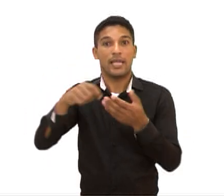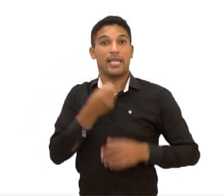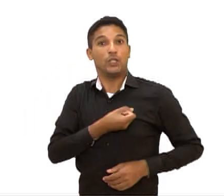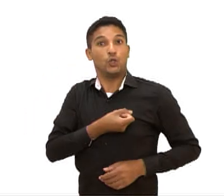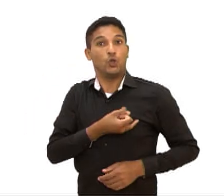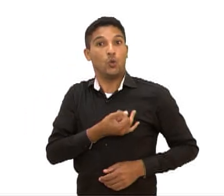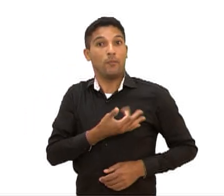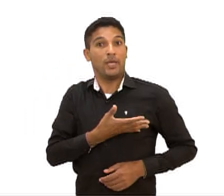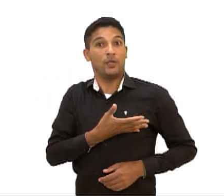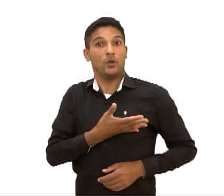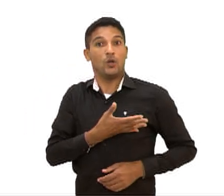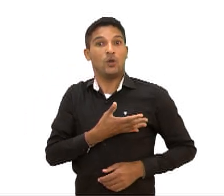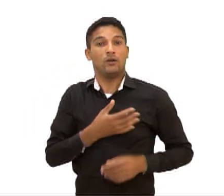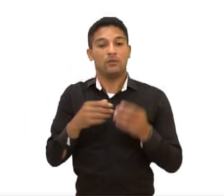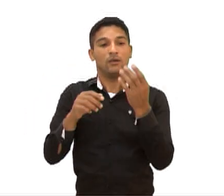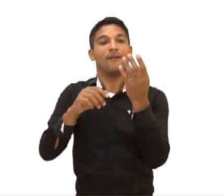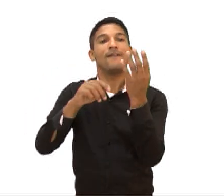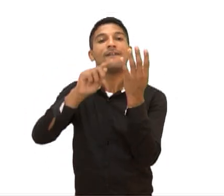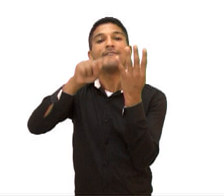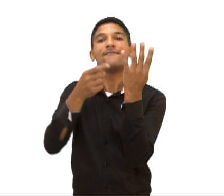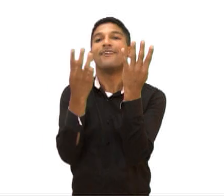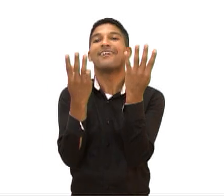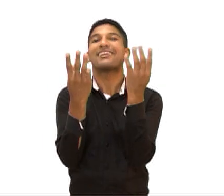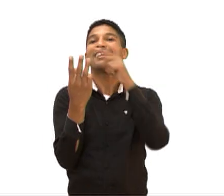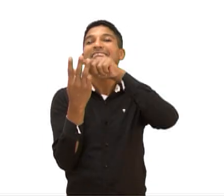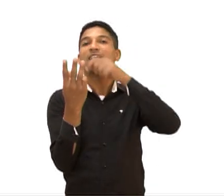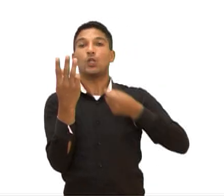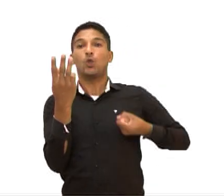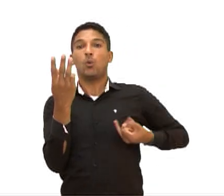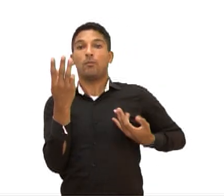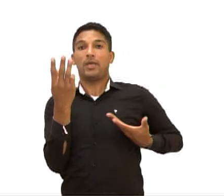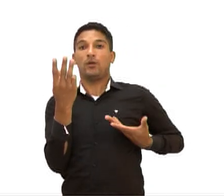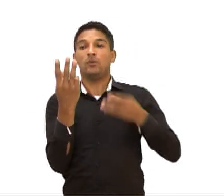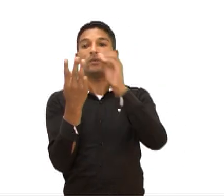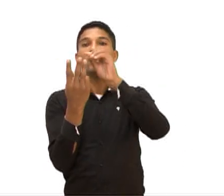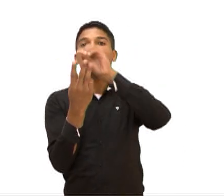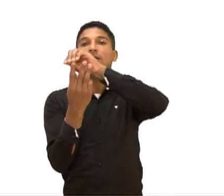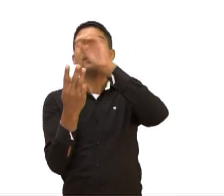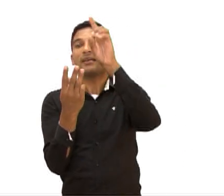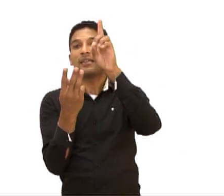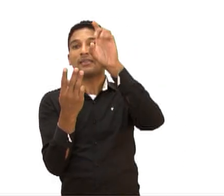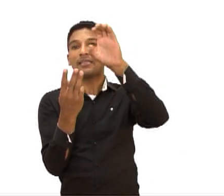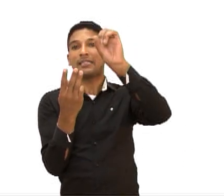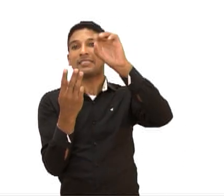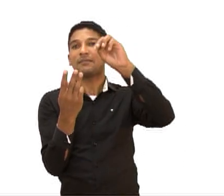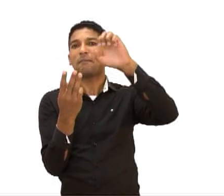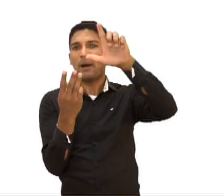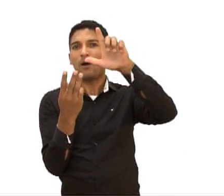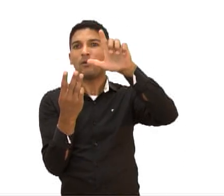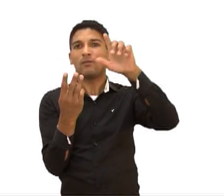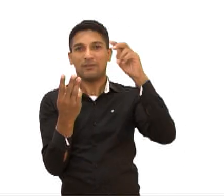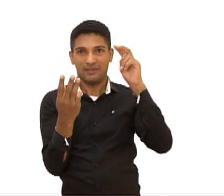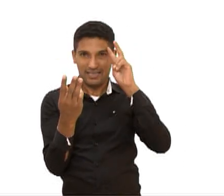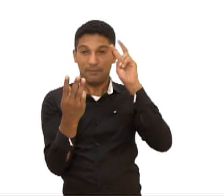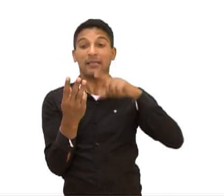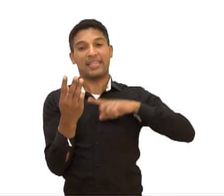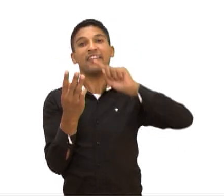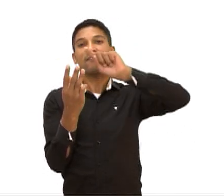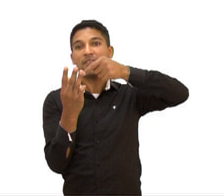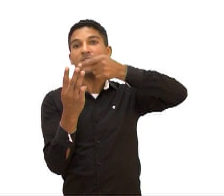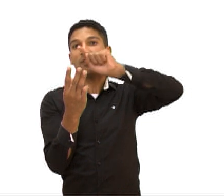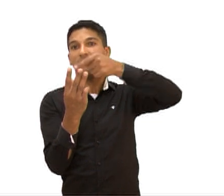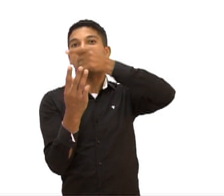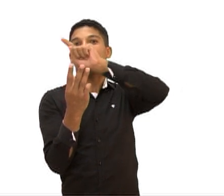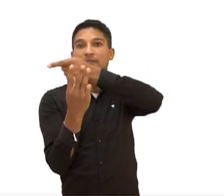decimais. Então, eu tenho a fração e vou colocar em número decimal. Igual a prof comentou com vocês, que era sobre as vírgulas, não é?